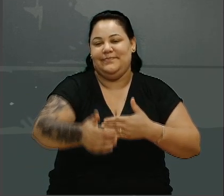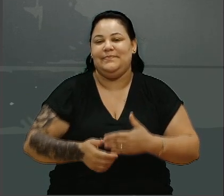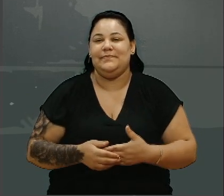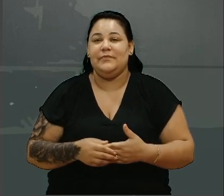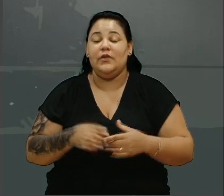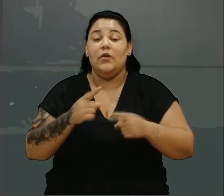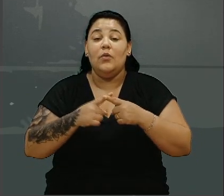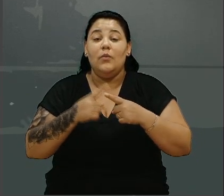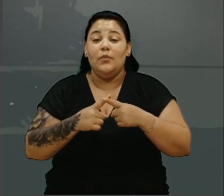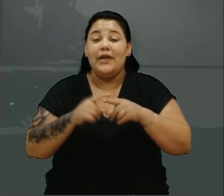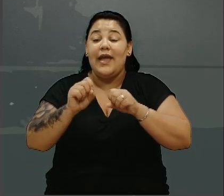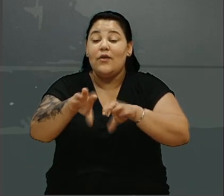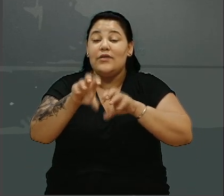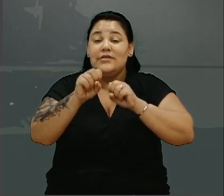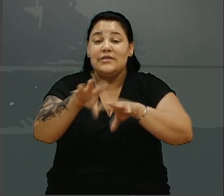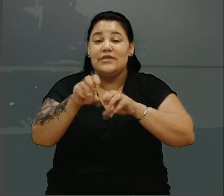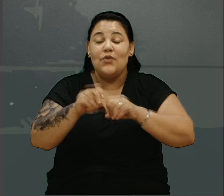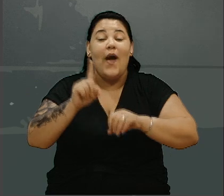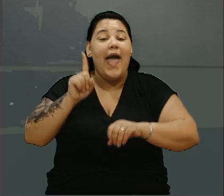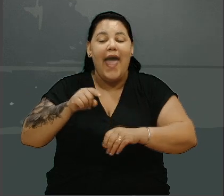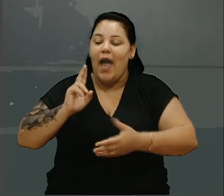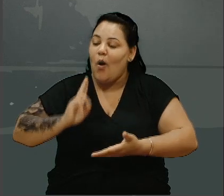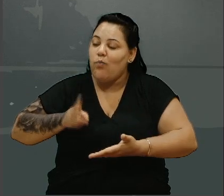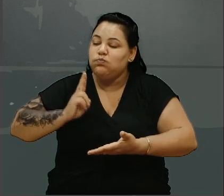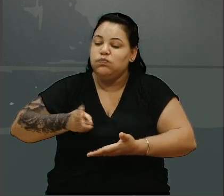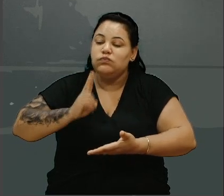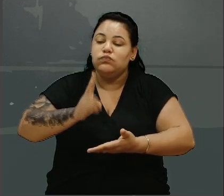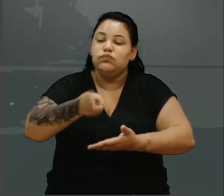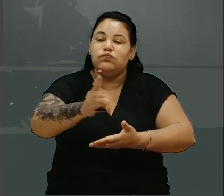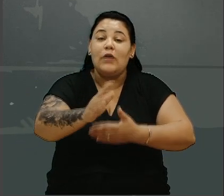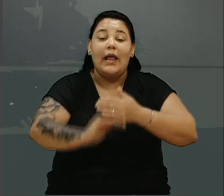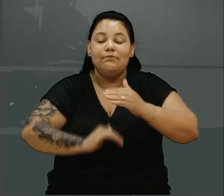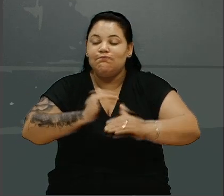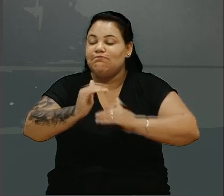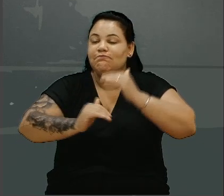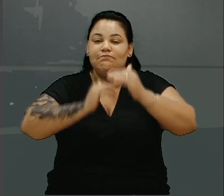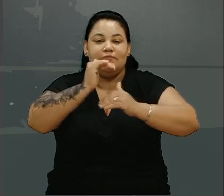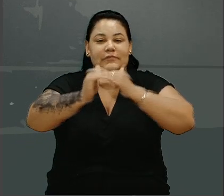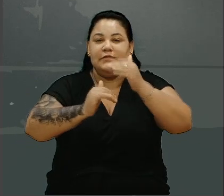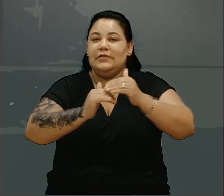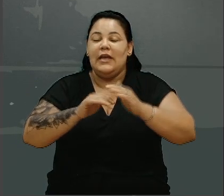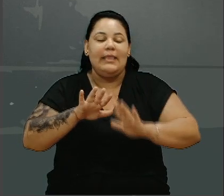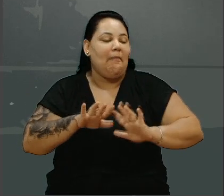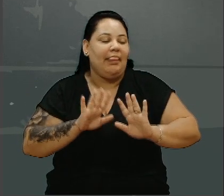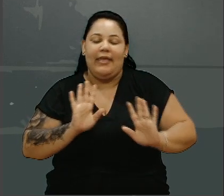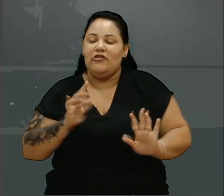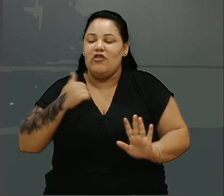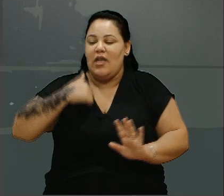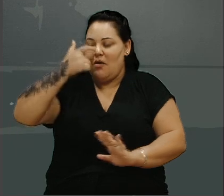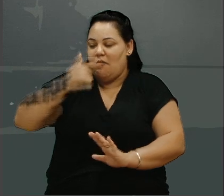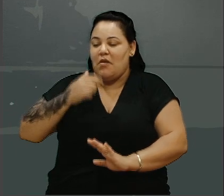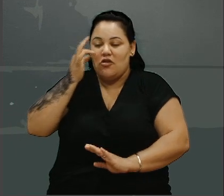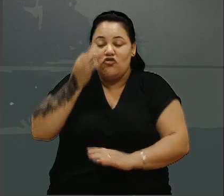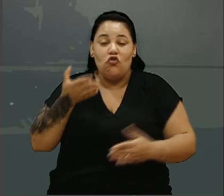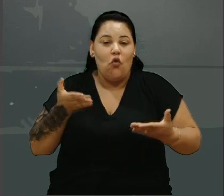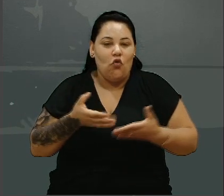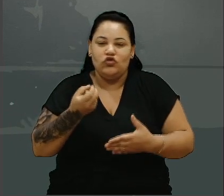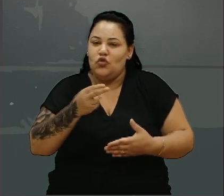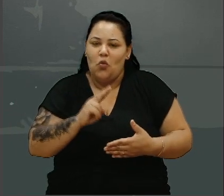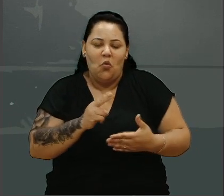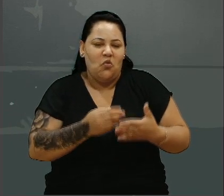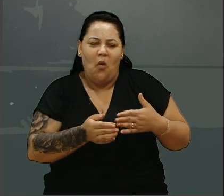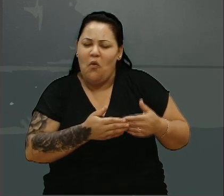Porque a educação é uma continuidade. Independente da Marta estar aqui hoje, ou qualquer outra